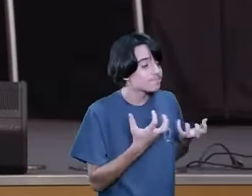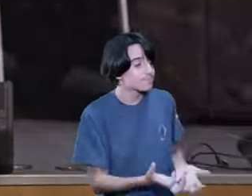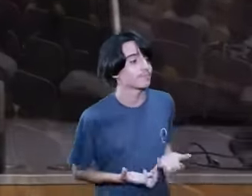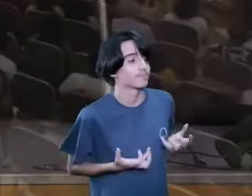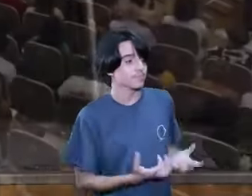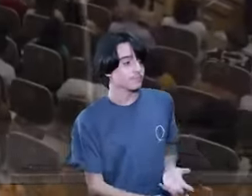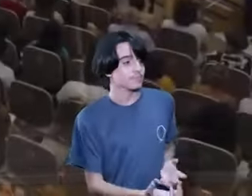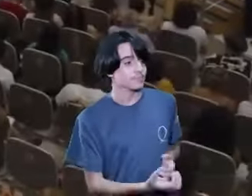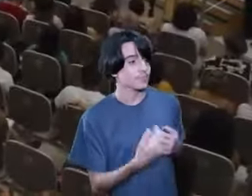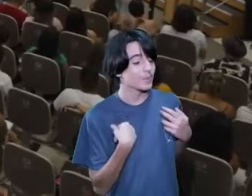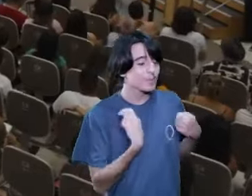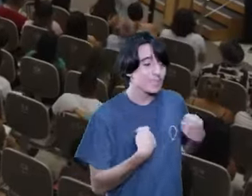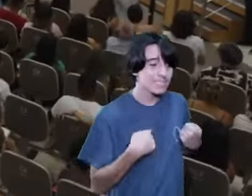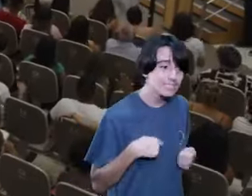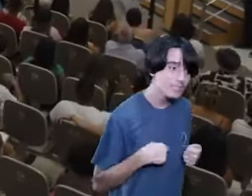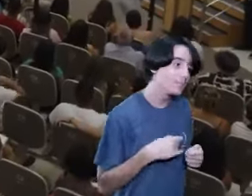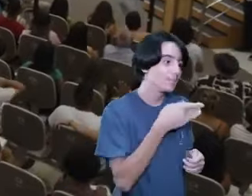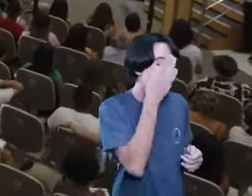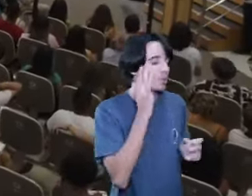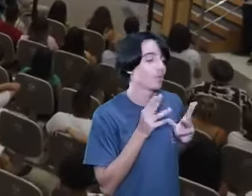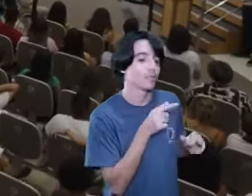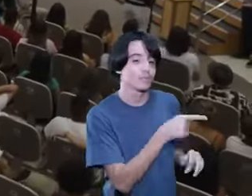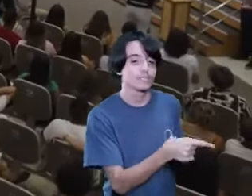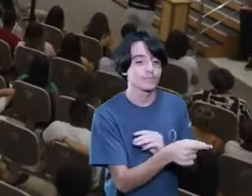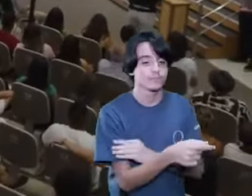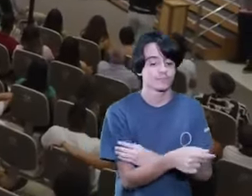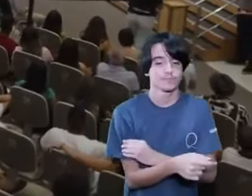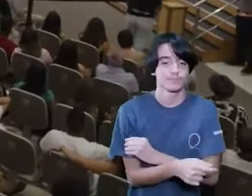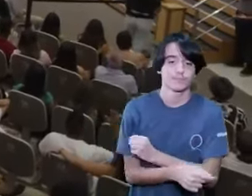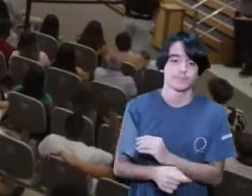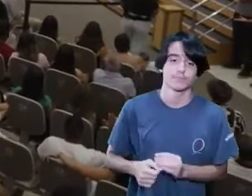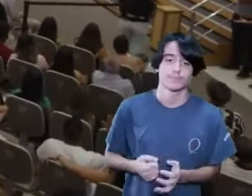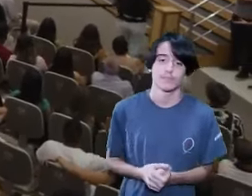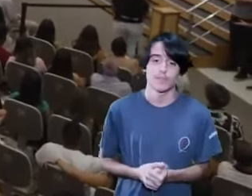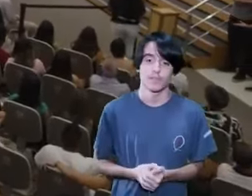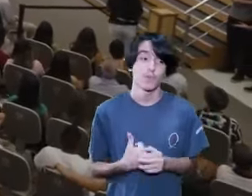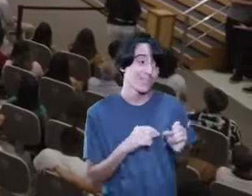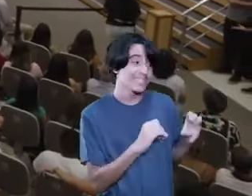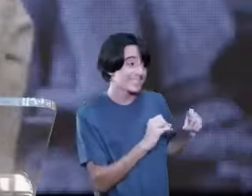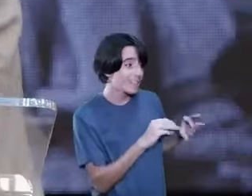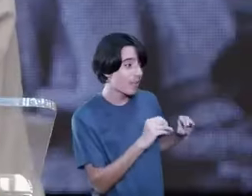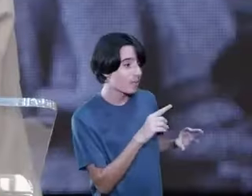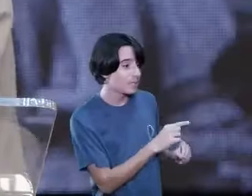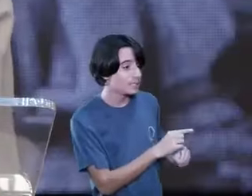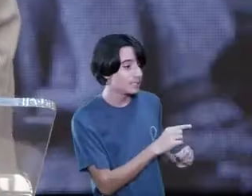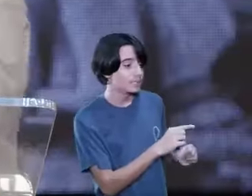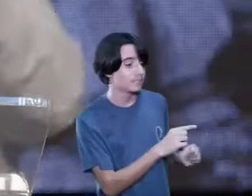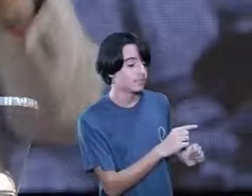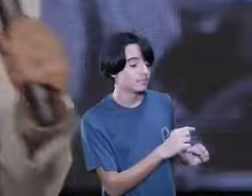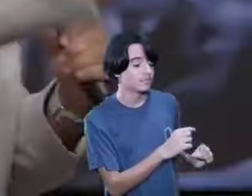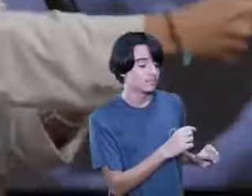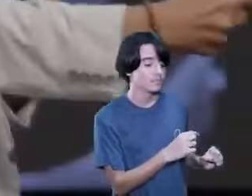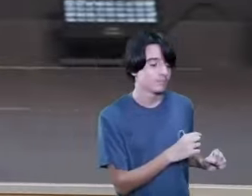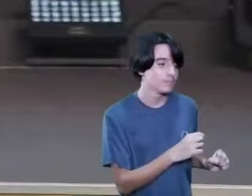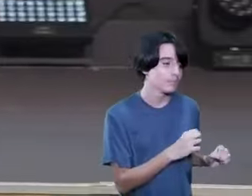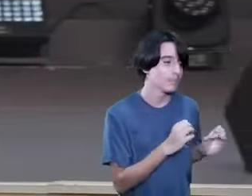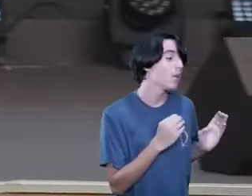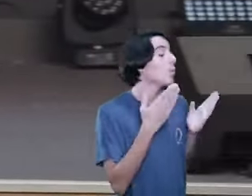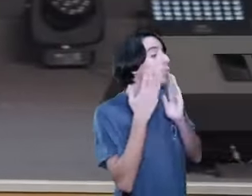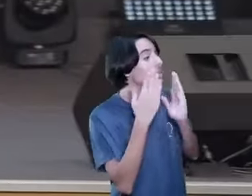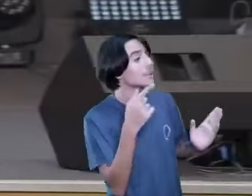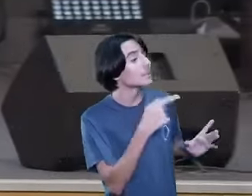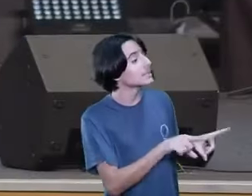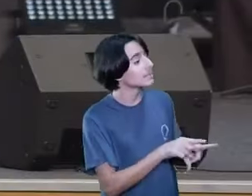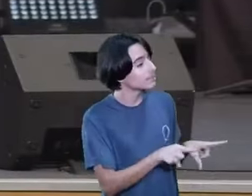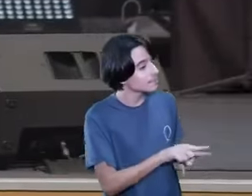gente como você que eu gosto. Você não entendeu ainda, mas eu vou te ensinar. Estou ensinando para eles, vou mostrar para